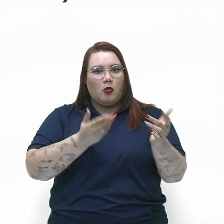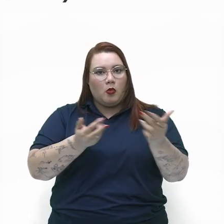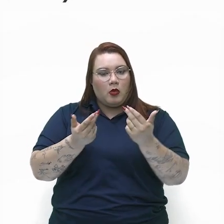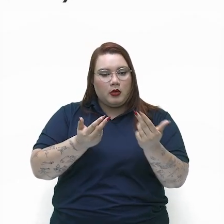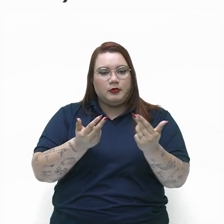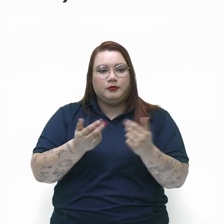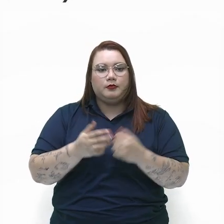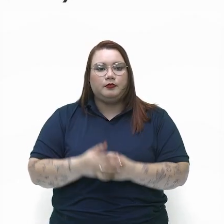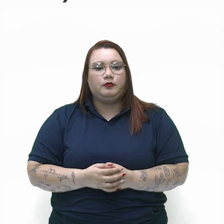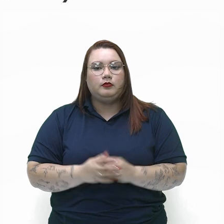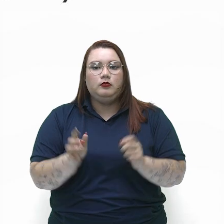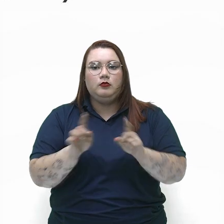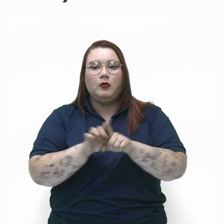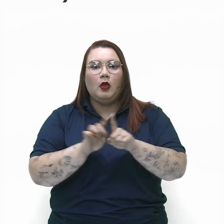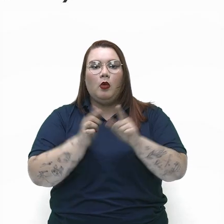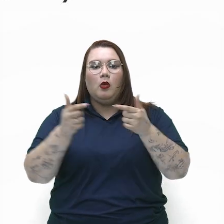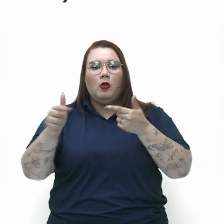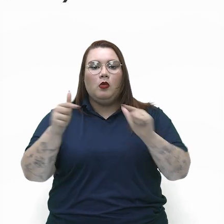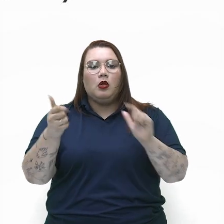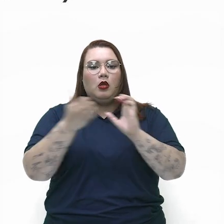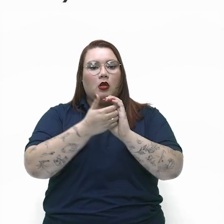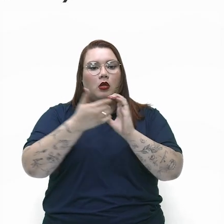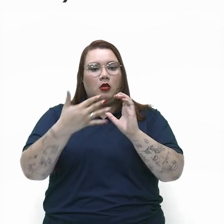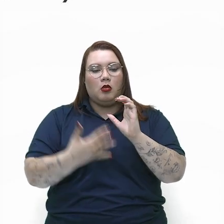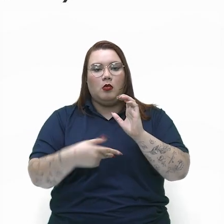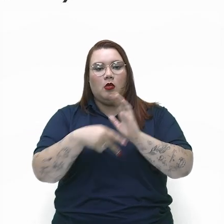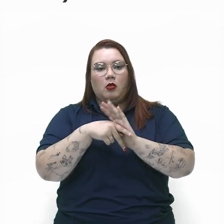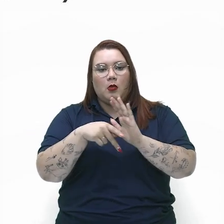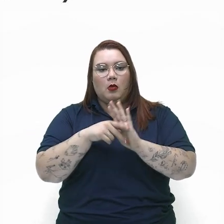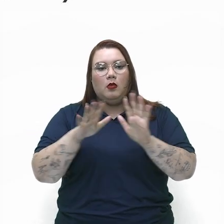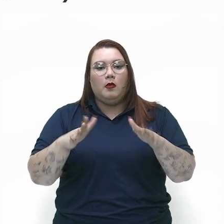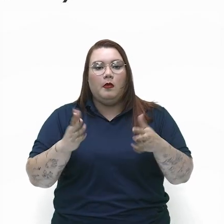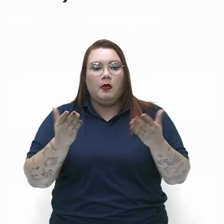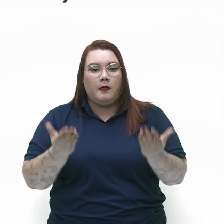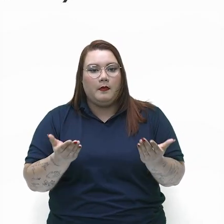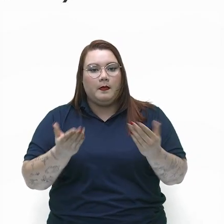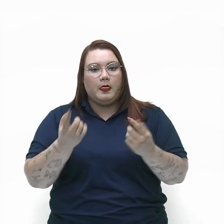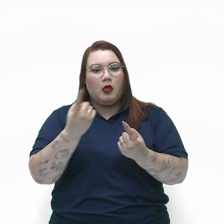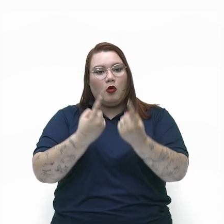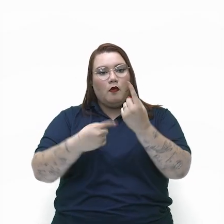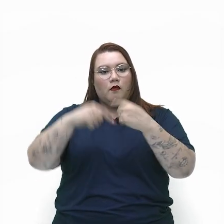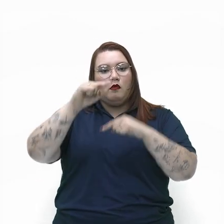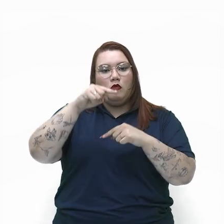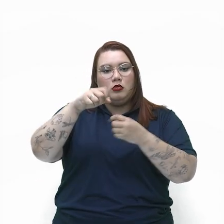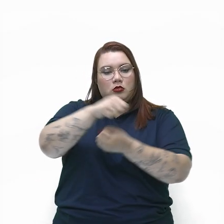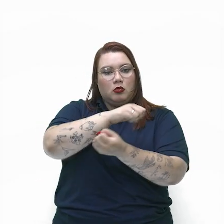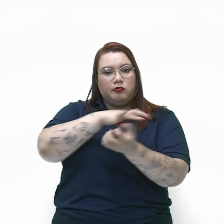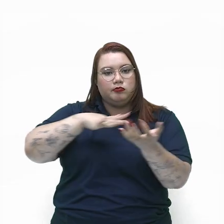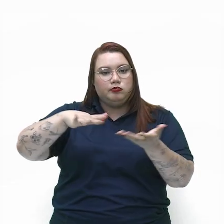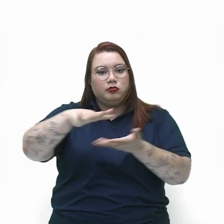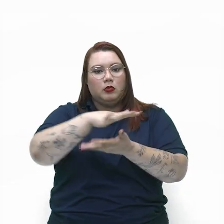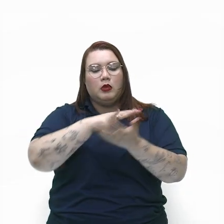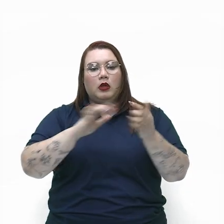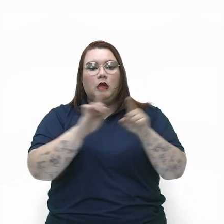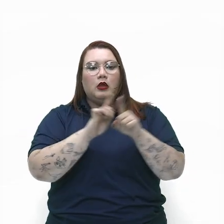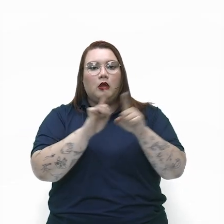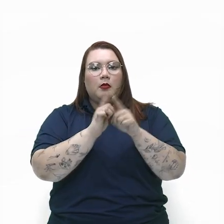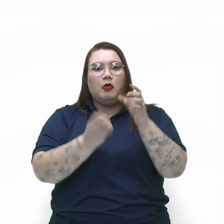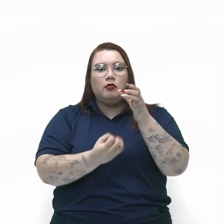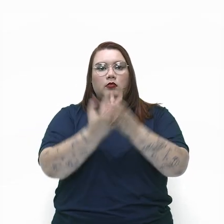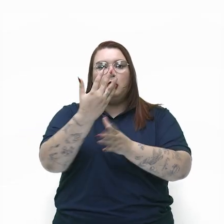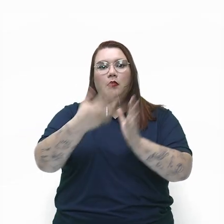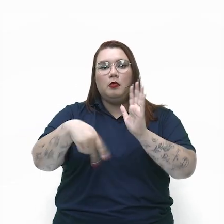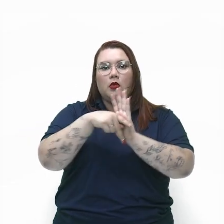E ainda nós temos outras características de bioassinatura, que são a evolução estelar e a origem